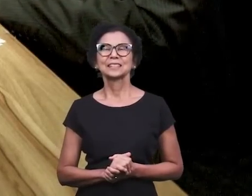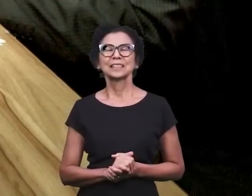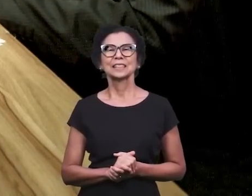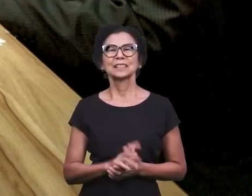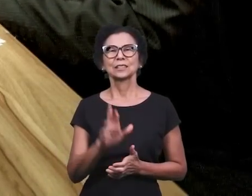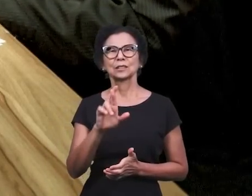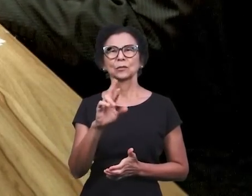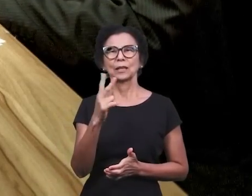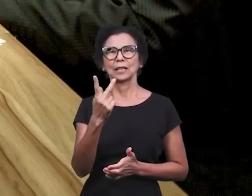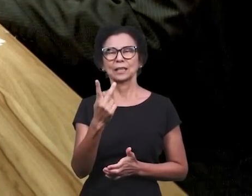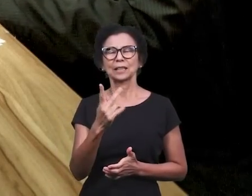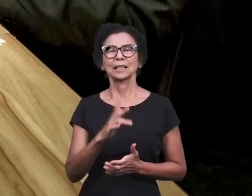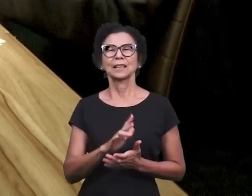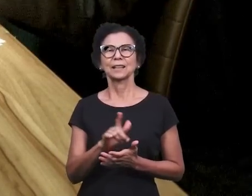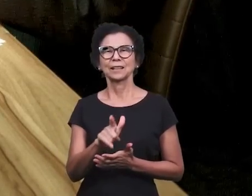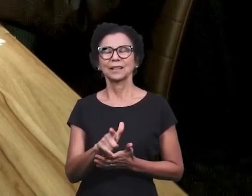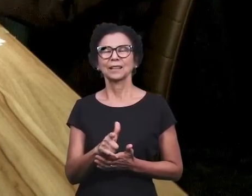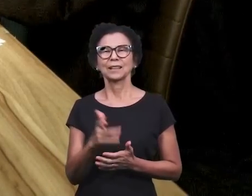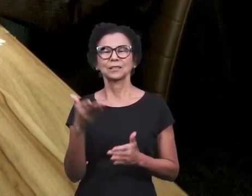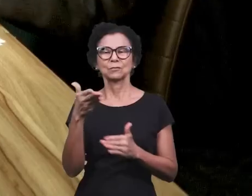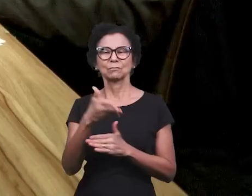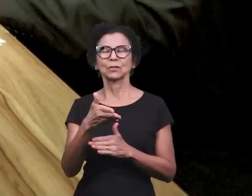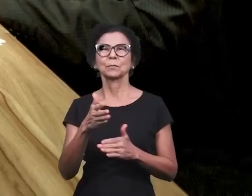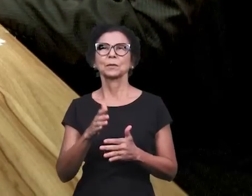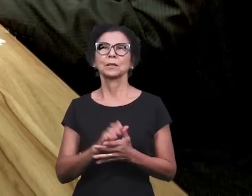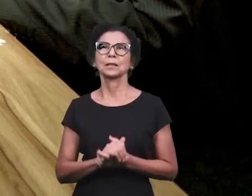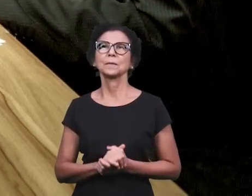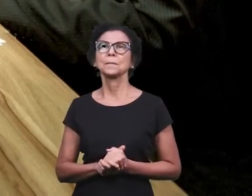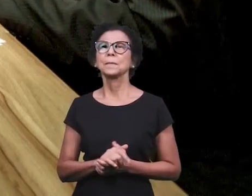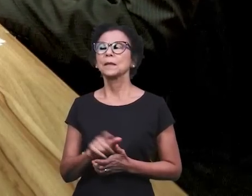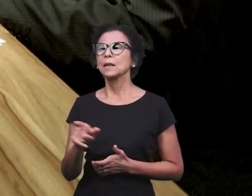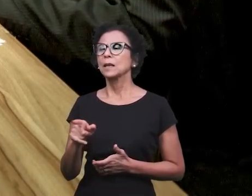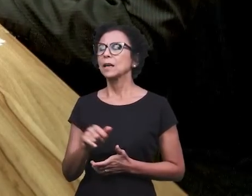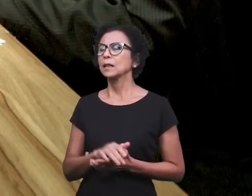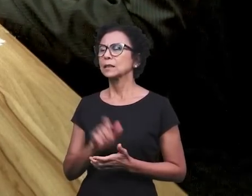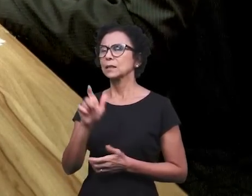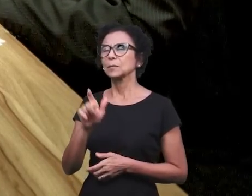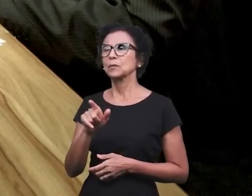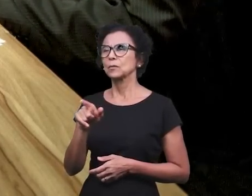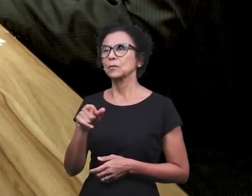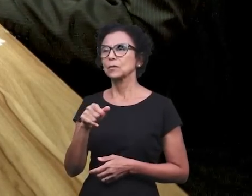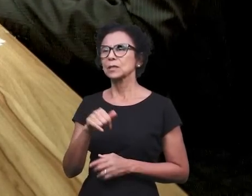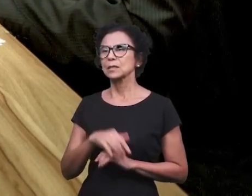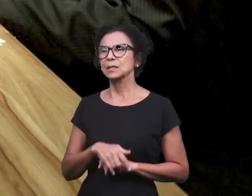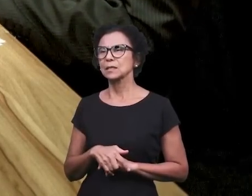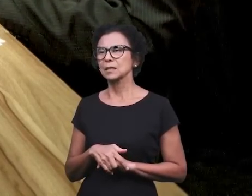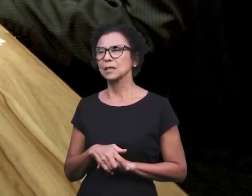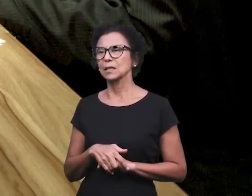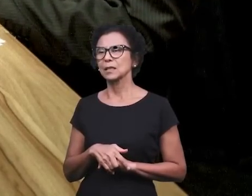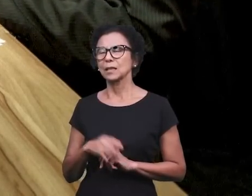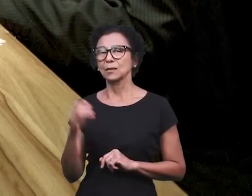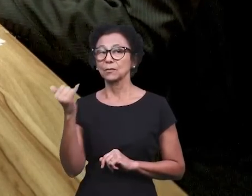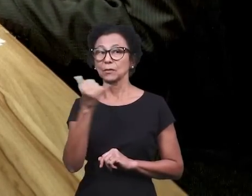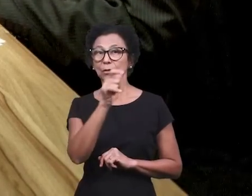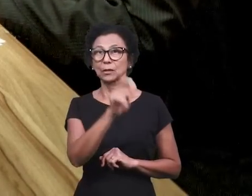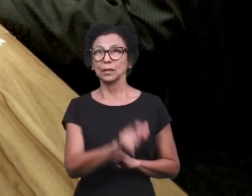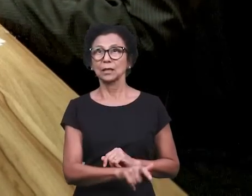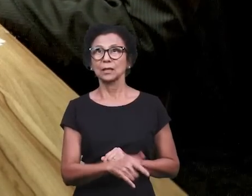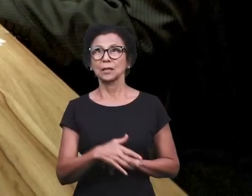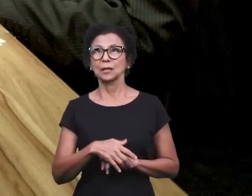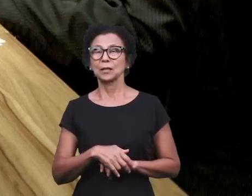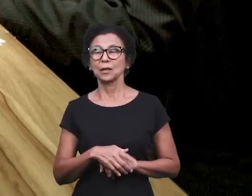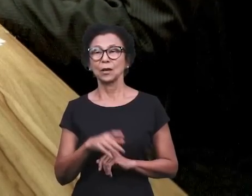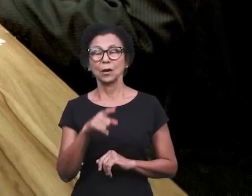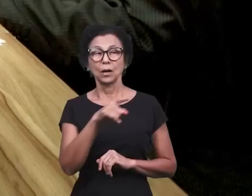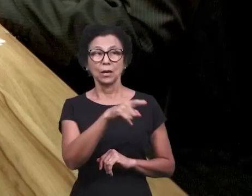do RH da CGU, né? E a pessoa, na hora, ela falou assim, olha, você sabe que você está desistindo da vaga, mas ele não vai